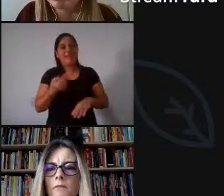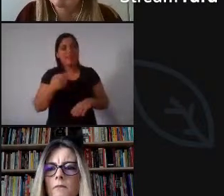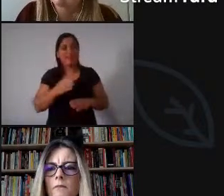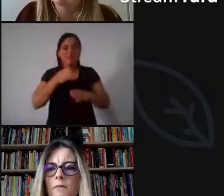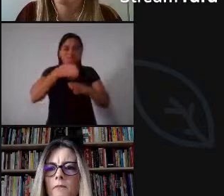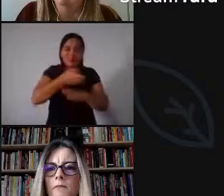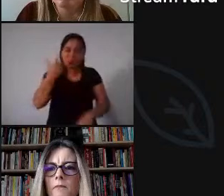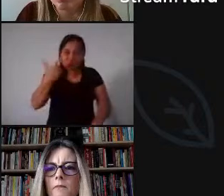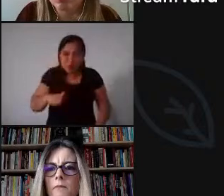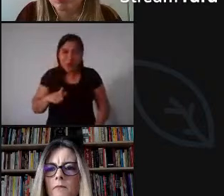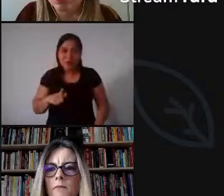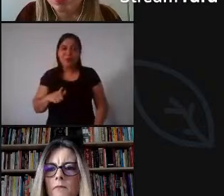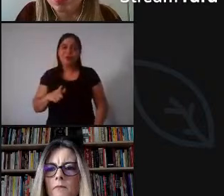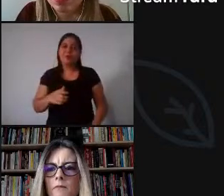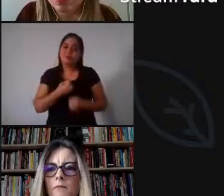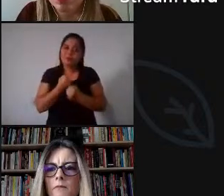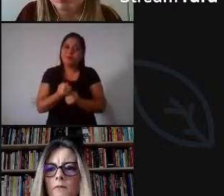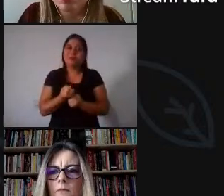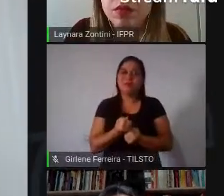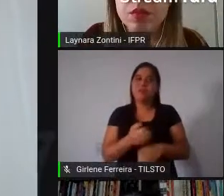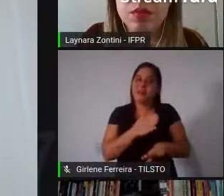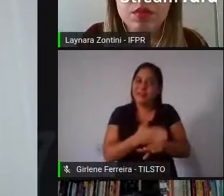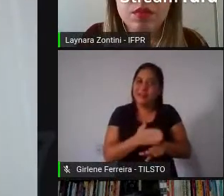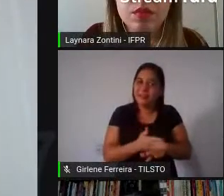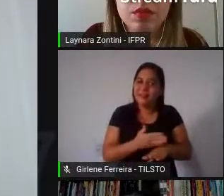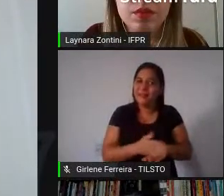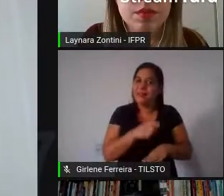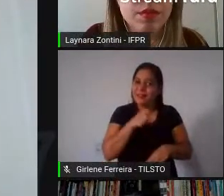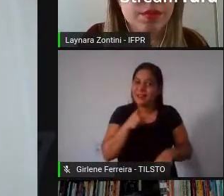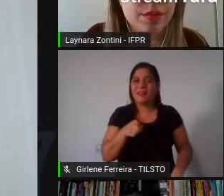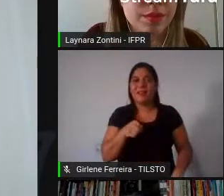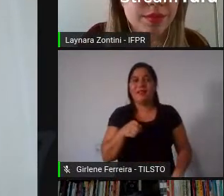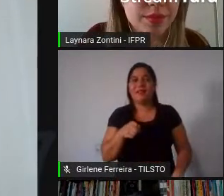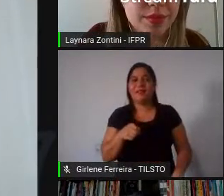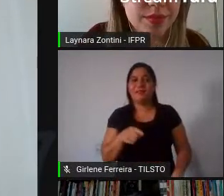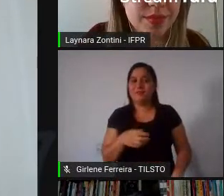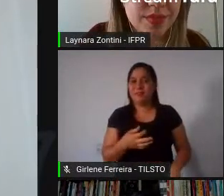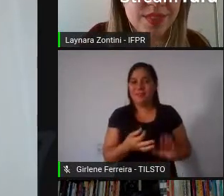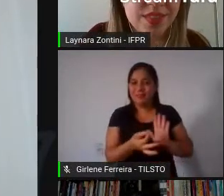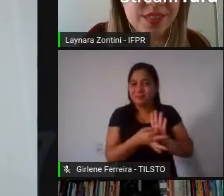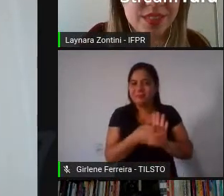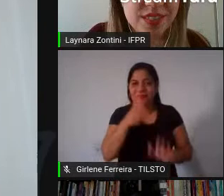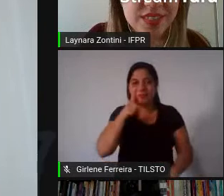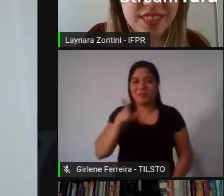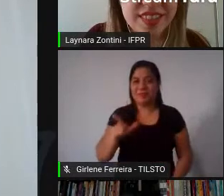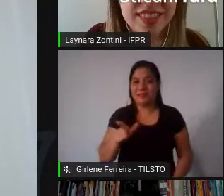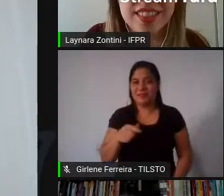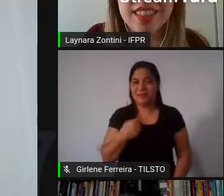dedicação. E treino, acho que essa é a maior dica de todas, que eu pelo menos dou, né?